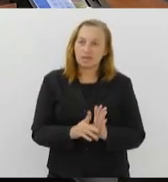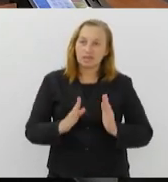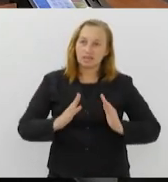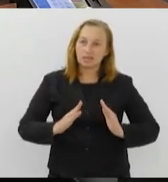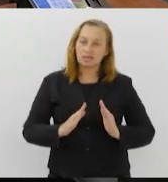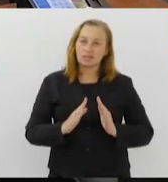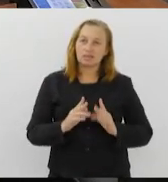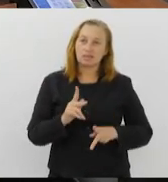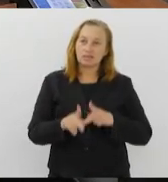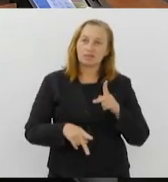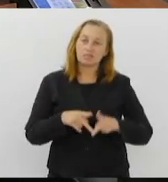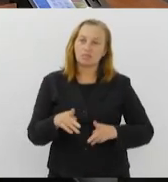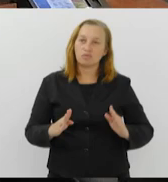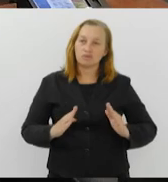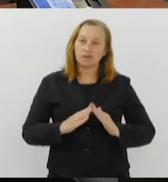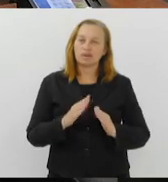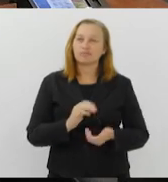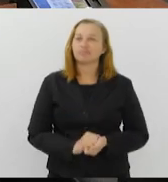Em discussão.